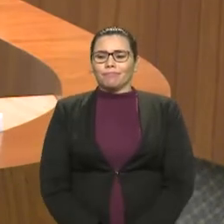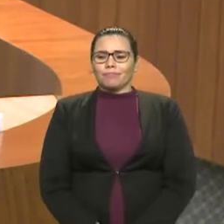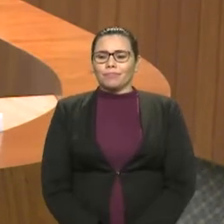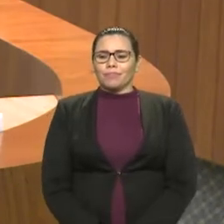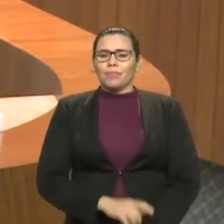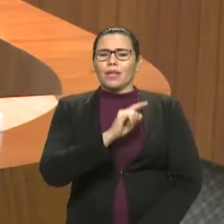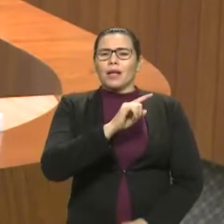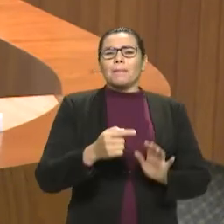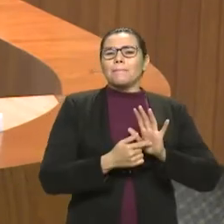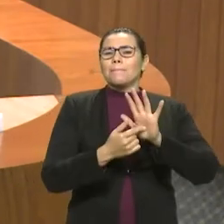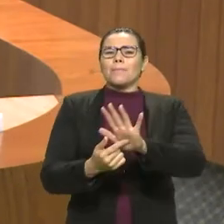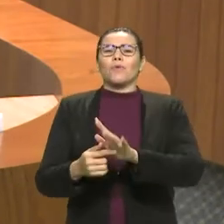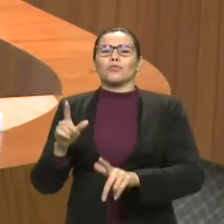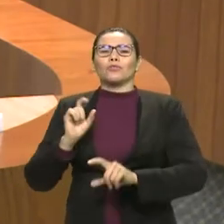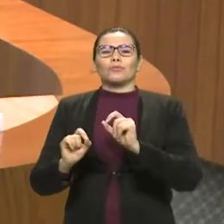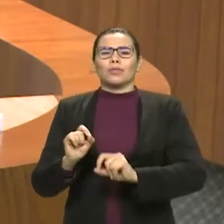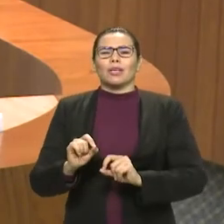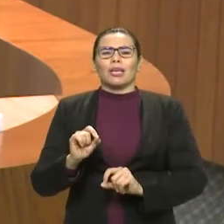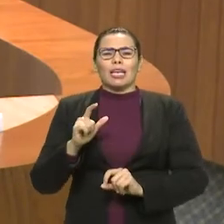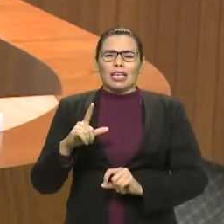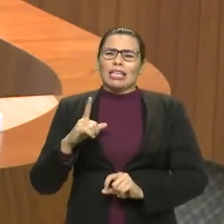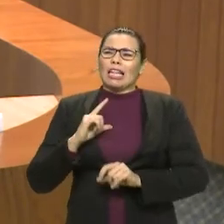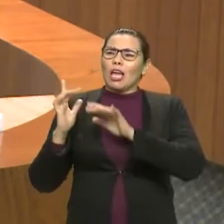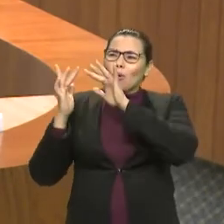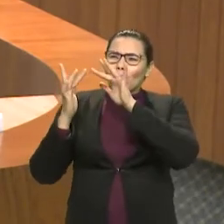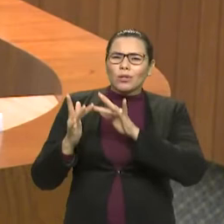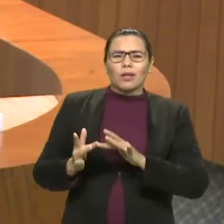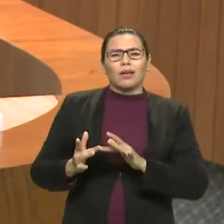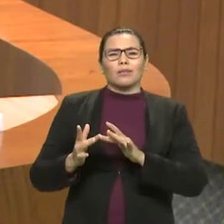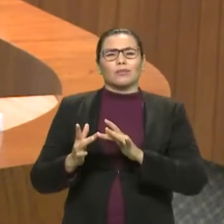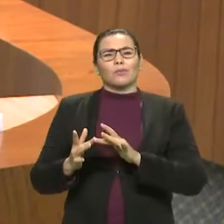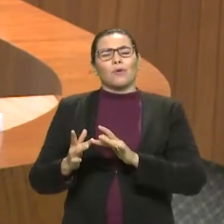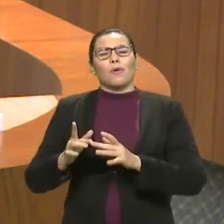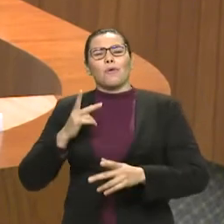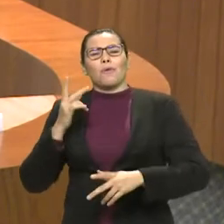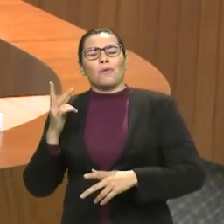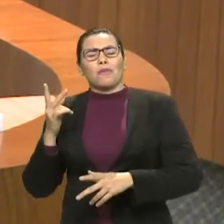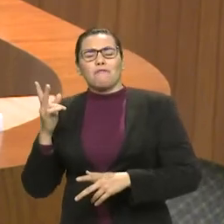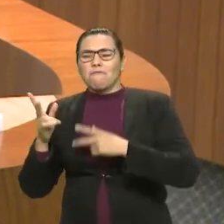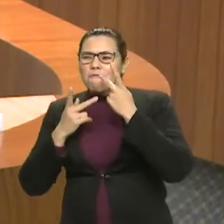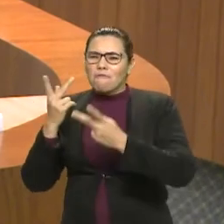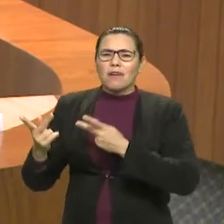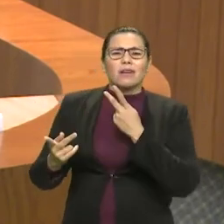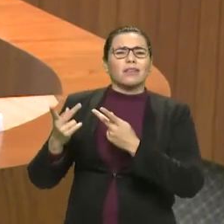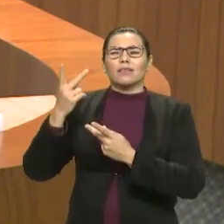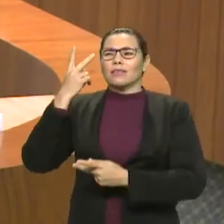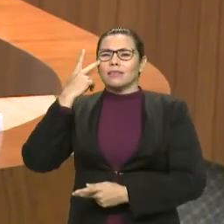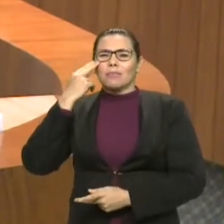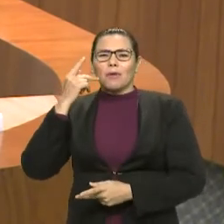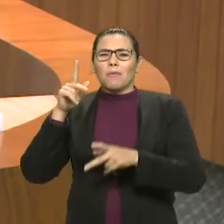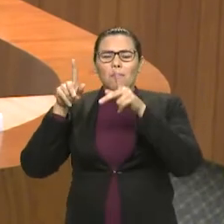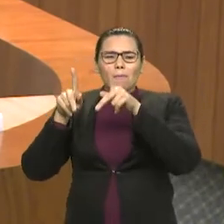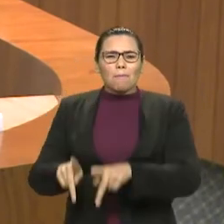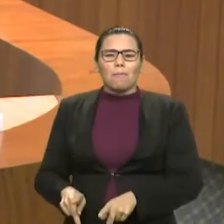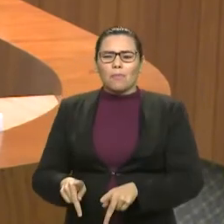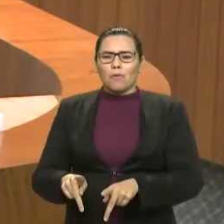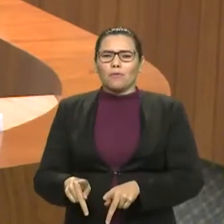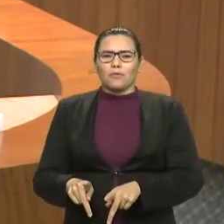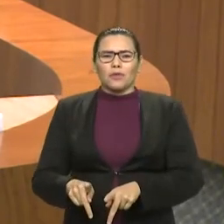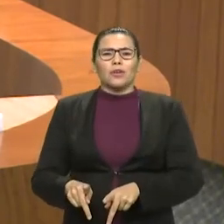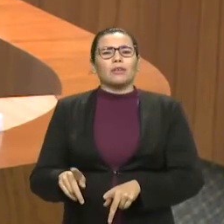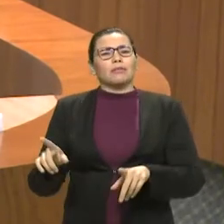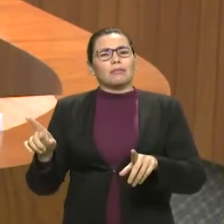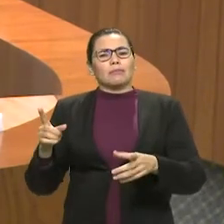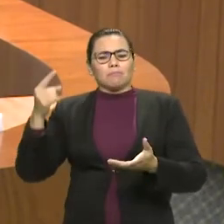uma pessoa um cheiro do povo que tem a imagem do povo a fala do povo e justamente levando um compromisso